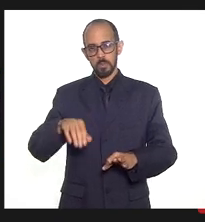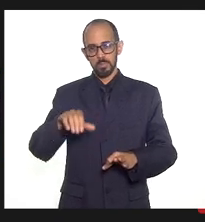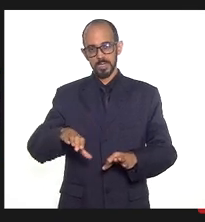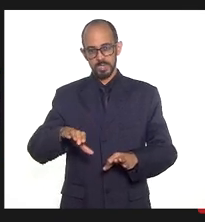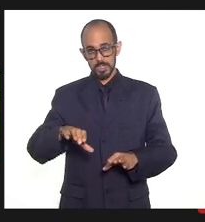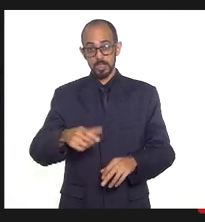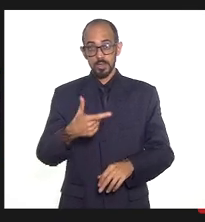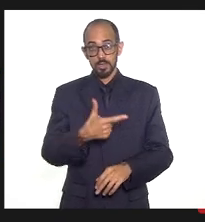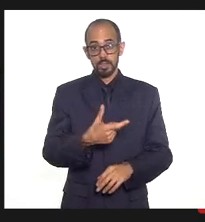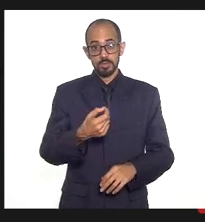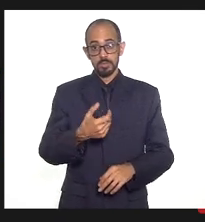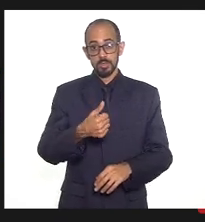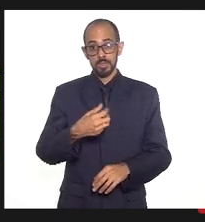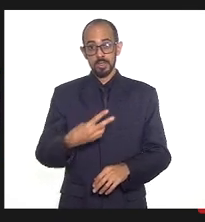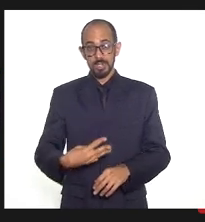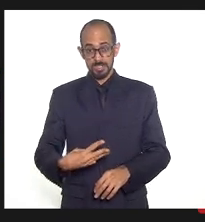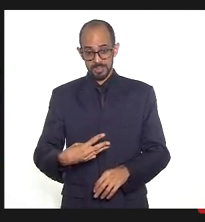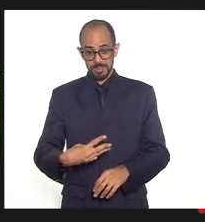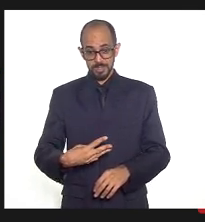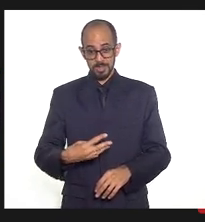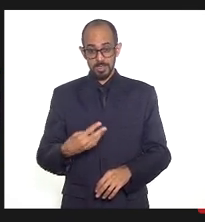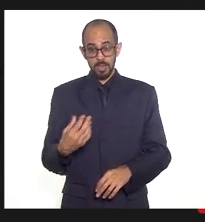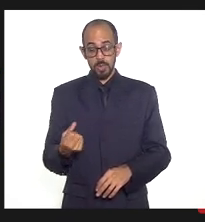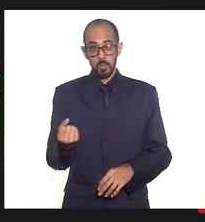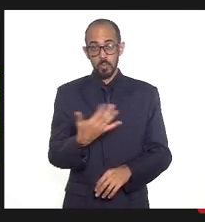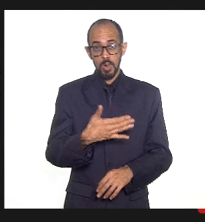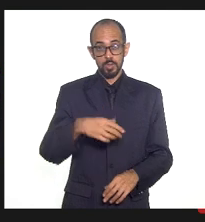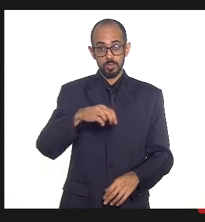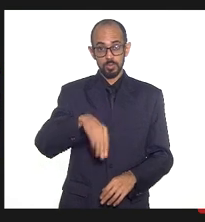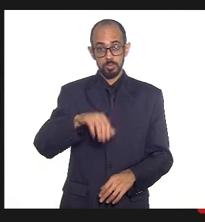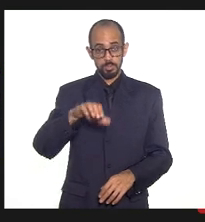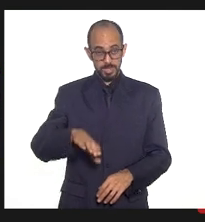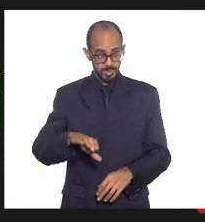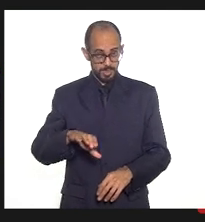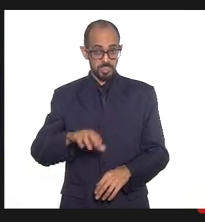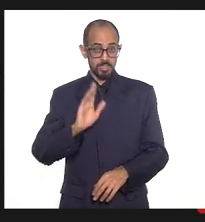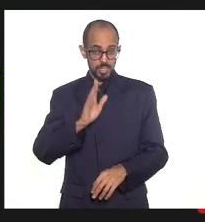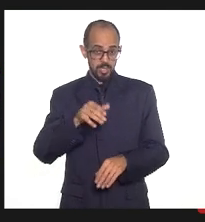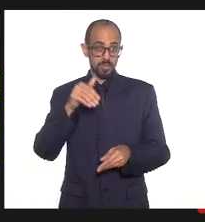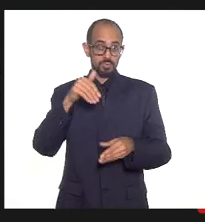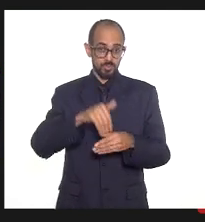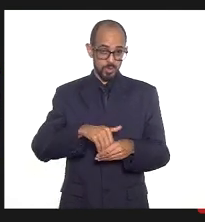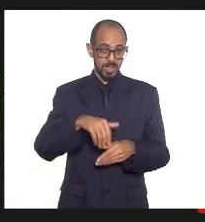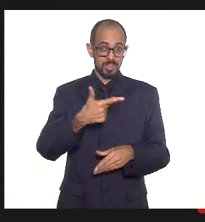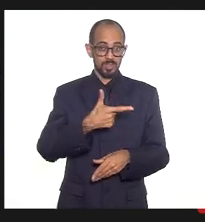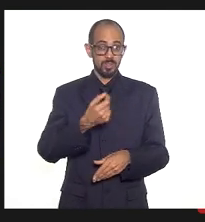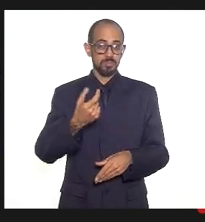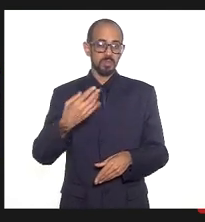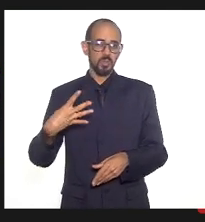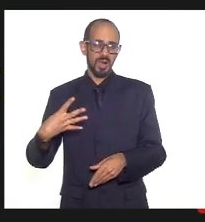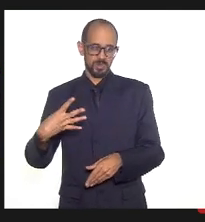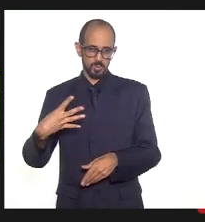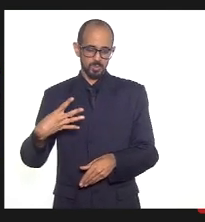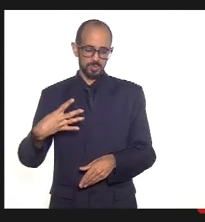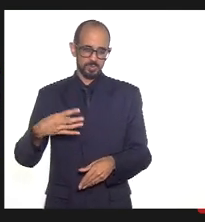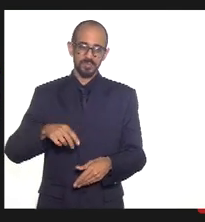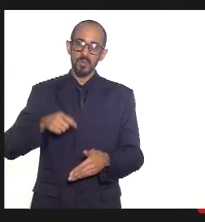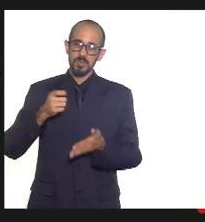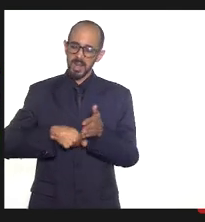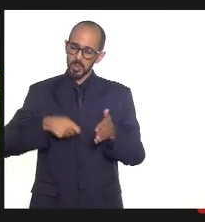quando o projeto do Mink já estava lá rolando desde 2004. Então, vocês entendam que a luta é muito grande,